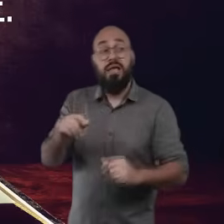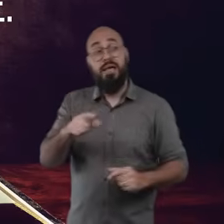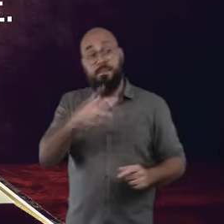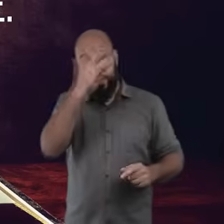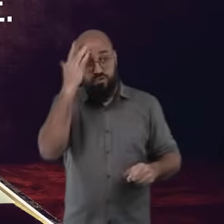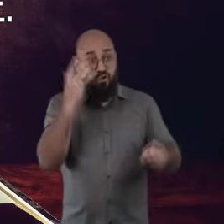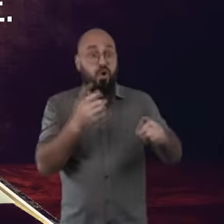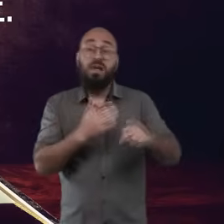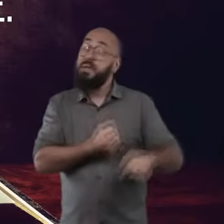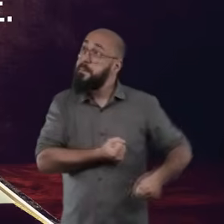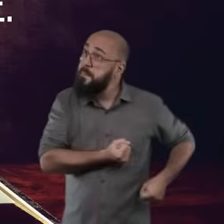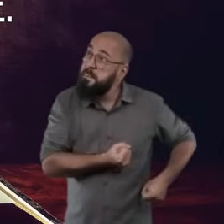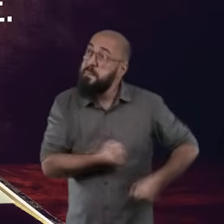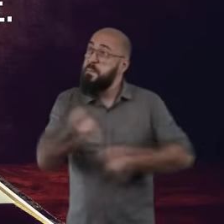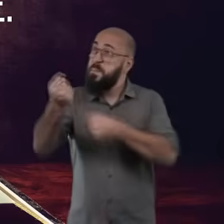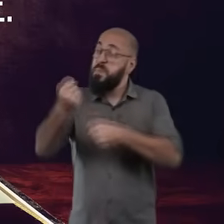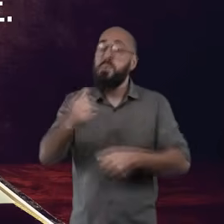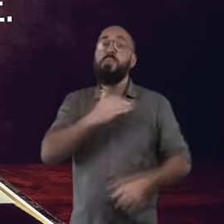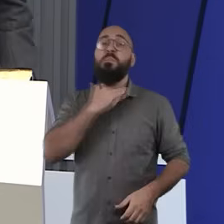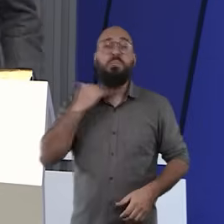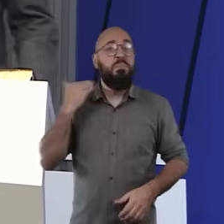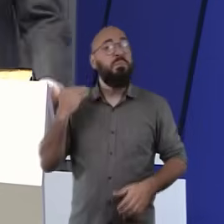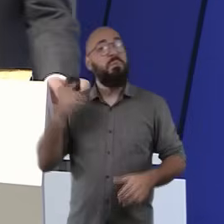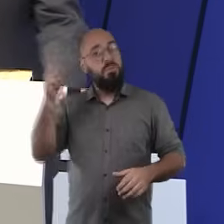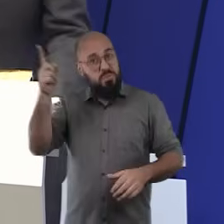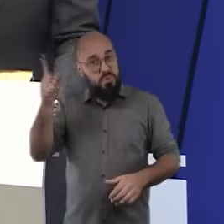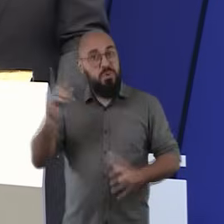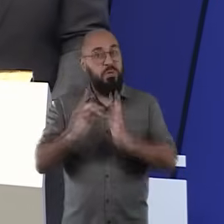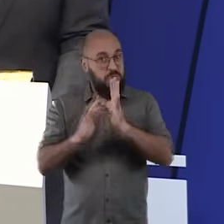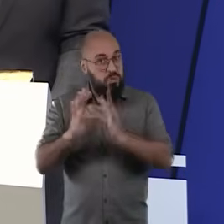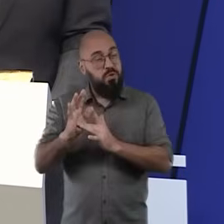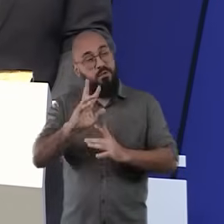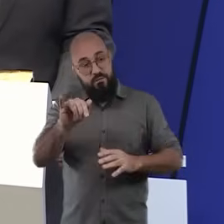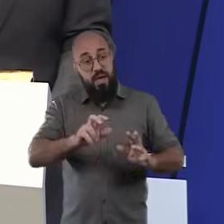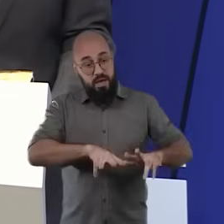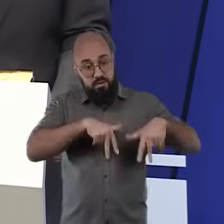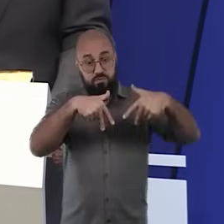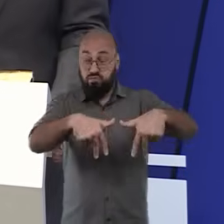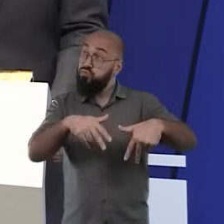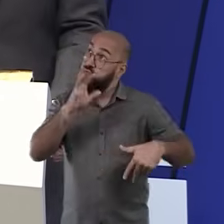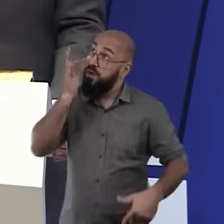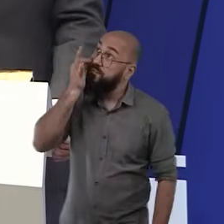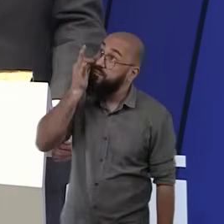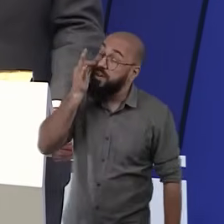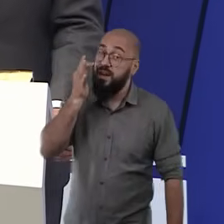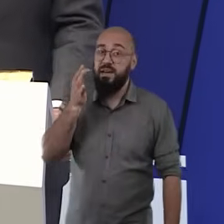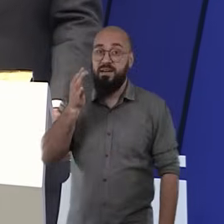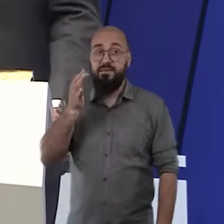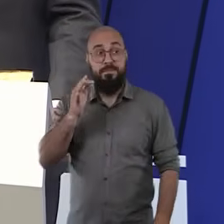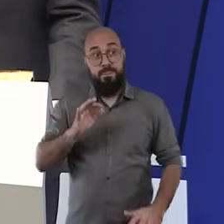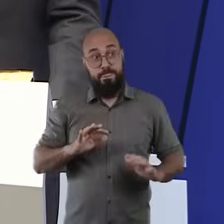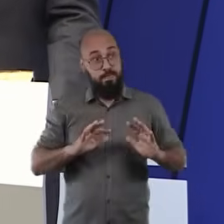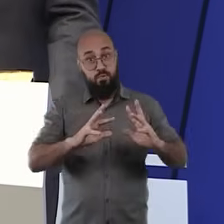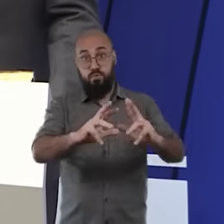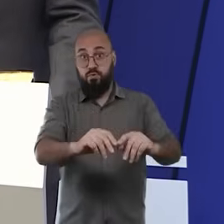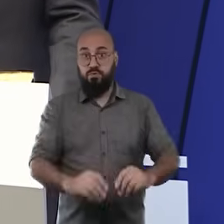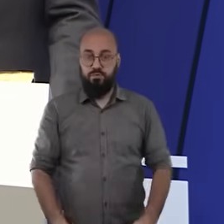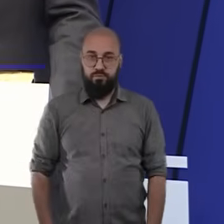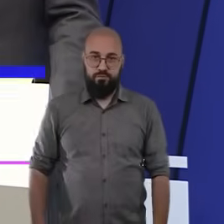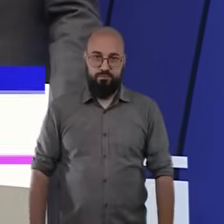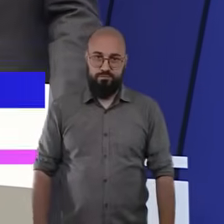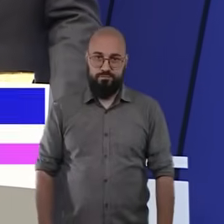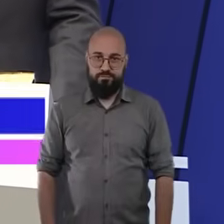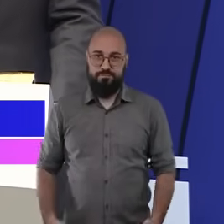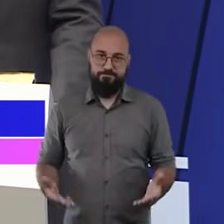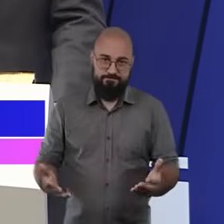causa dele, certamente. Amém. A Bíblia está dizendo que quando Jesus voltar, todo olho